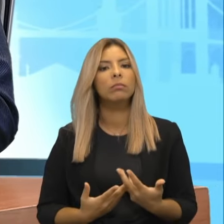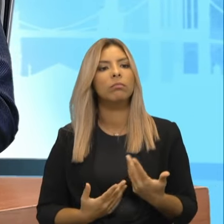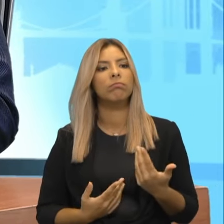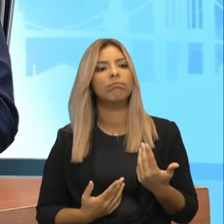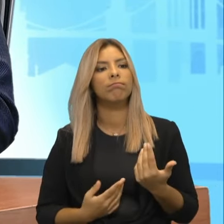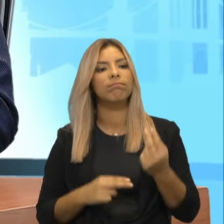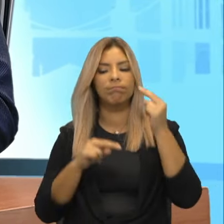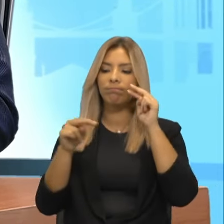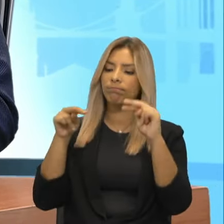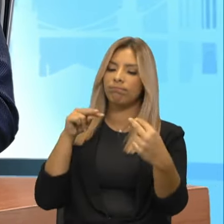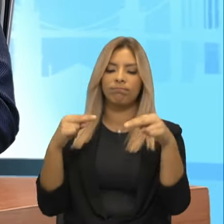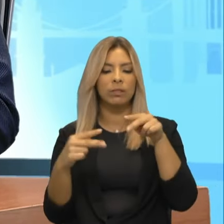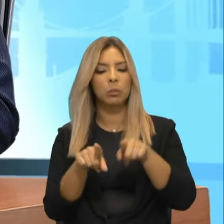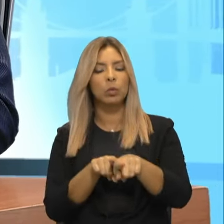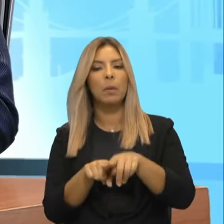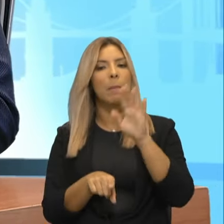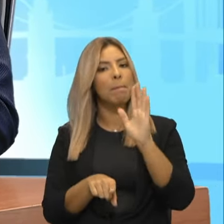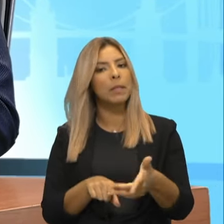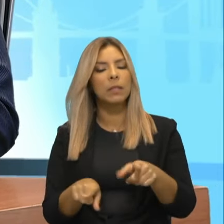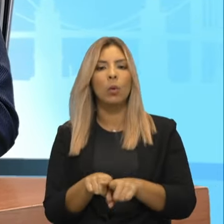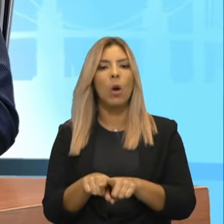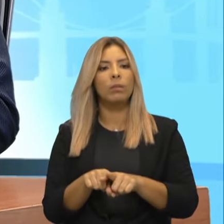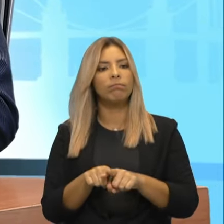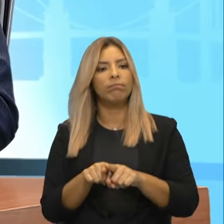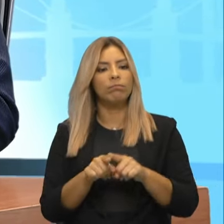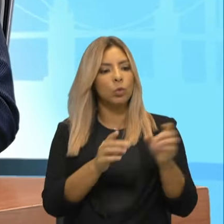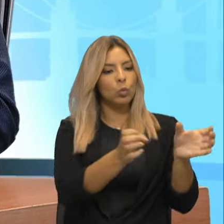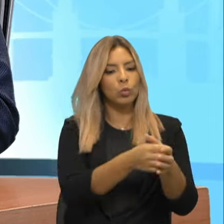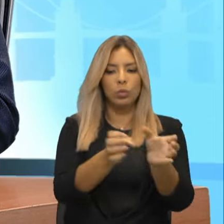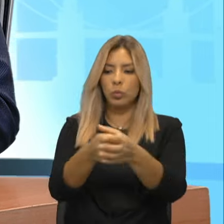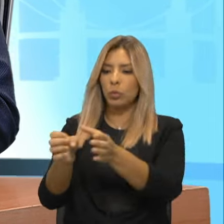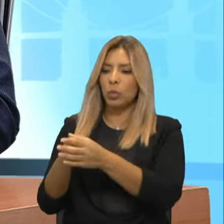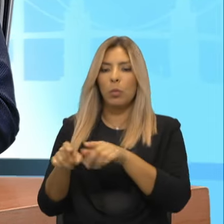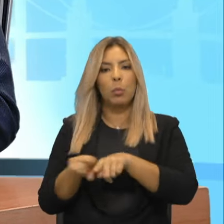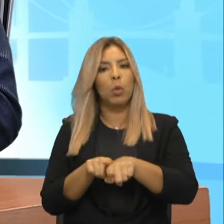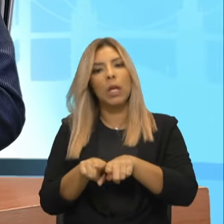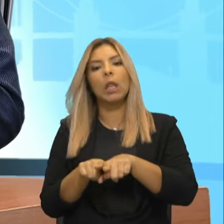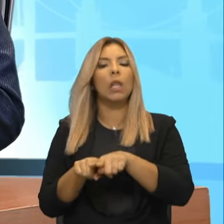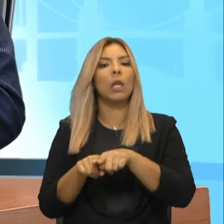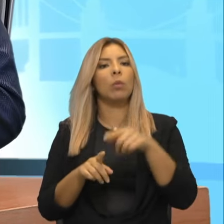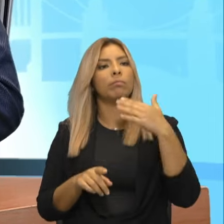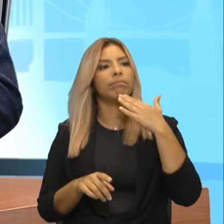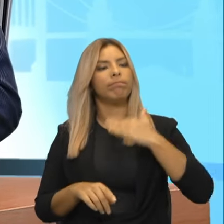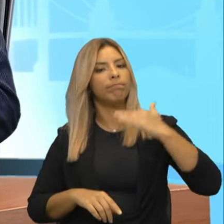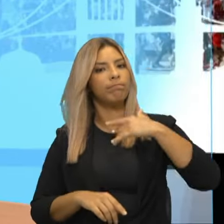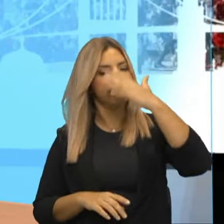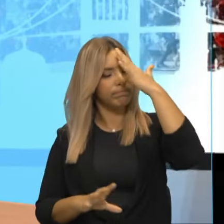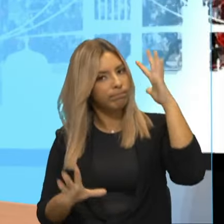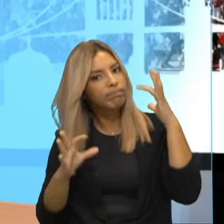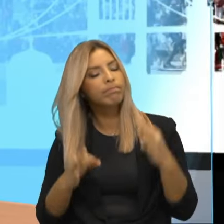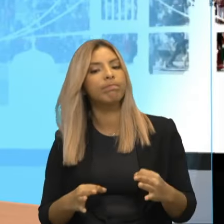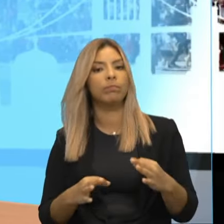requer uma grande maturidade da classe política. Isto relaciona-se com o facto de